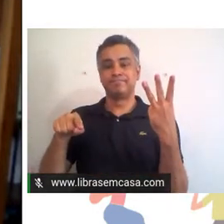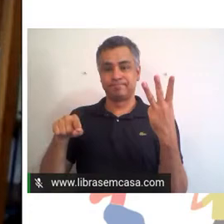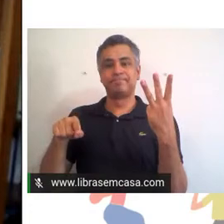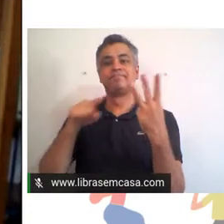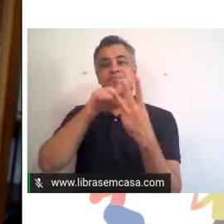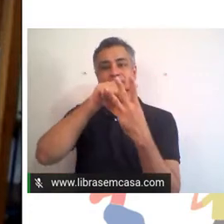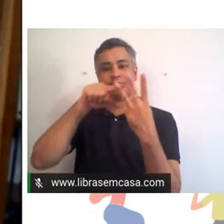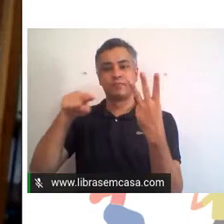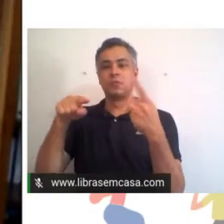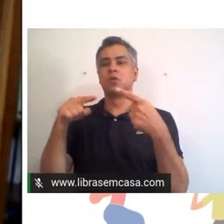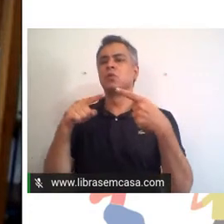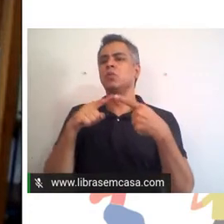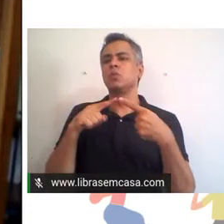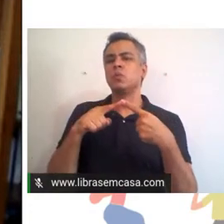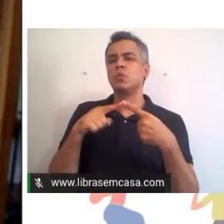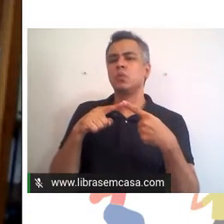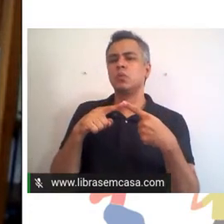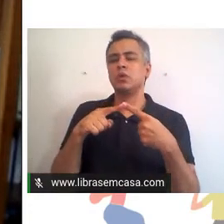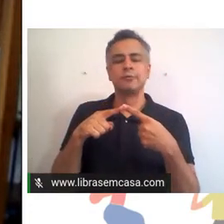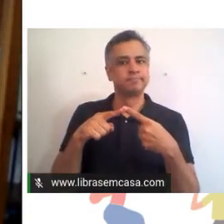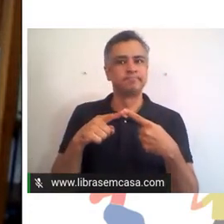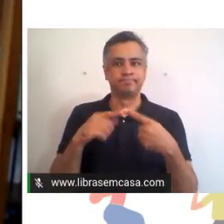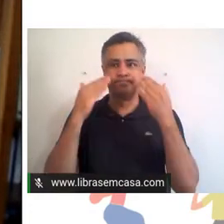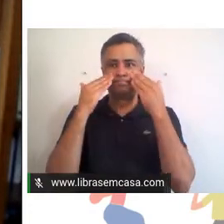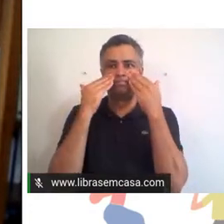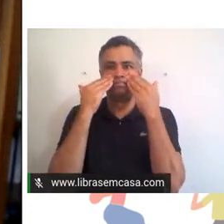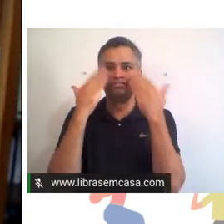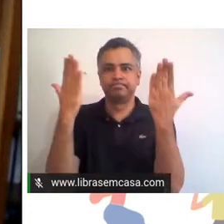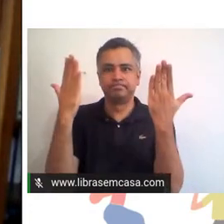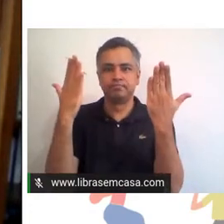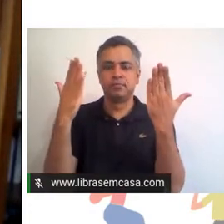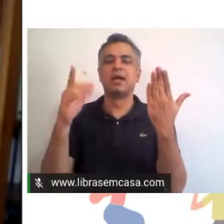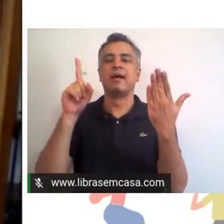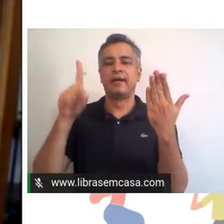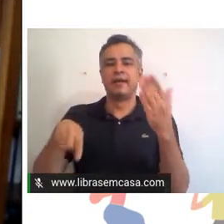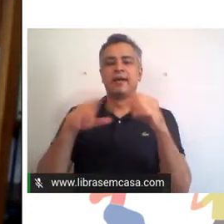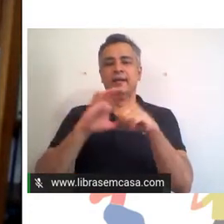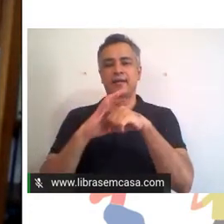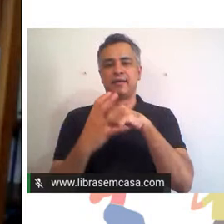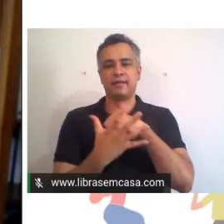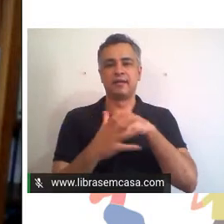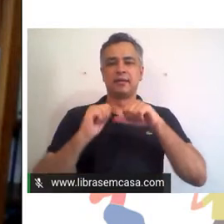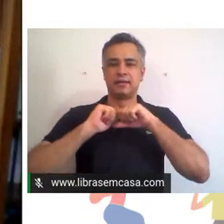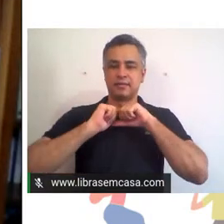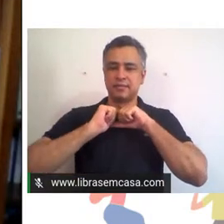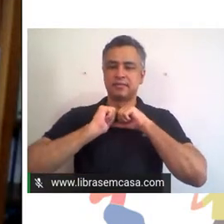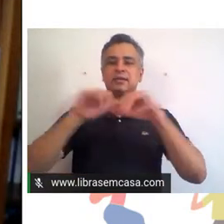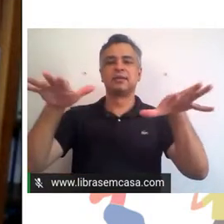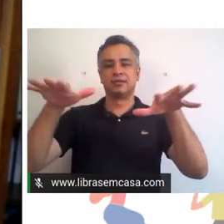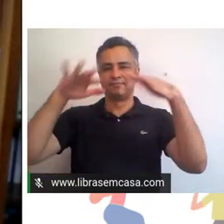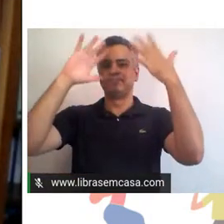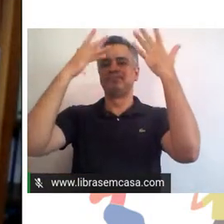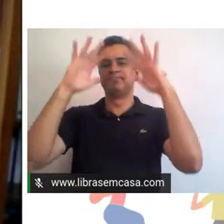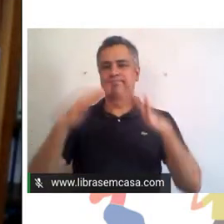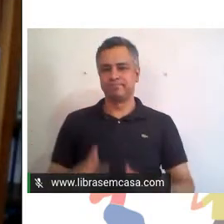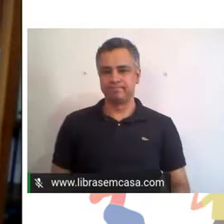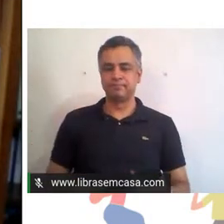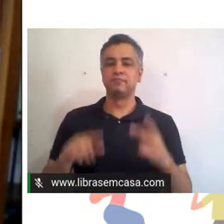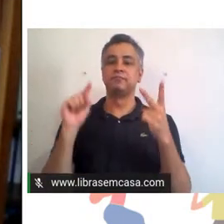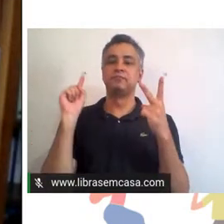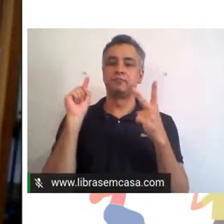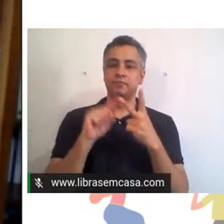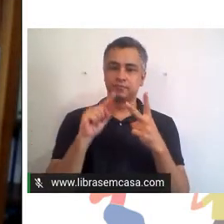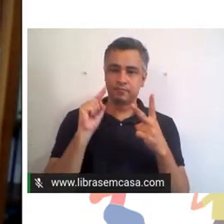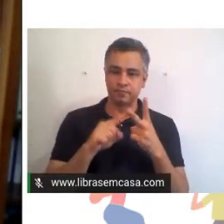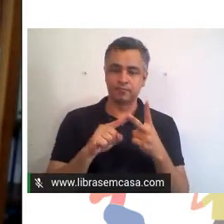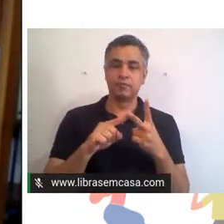três crises? A primeira, que é a mais óbvia, é a crise da pandemia do Covid-19. Né? A segunda é a crise